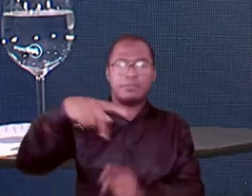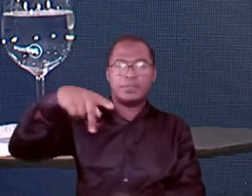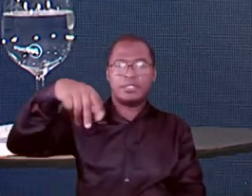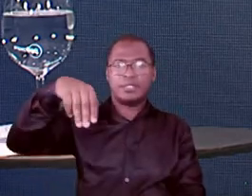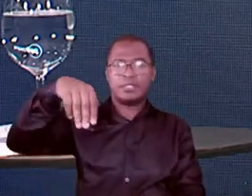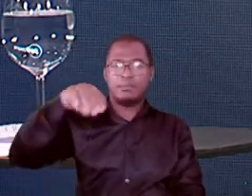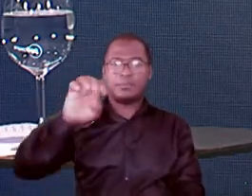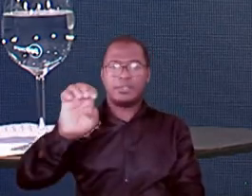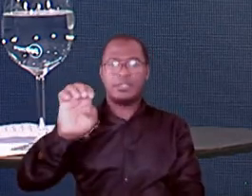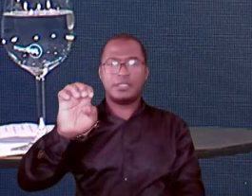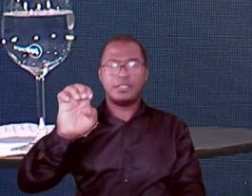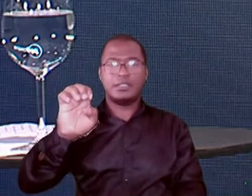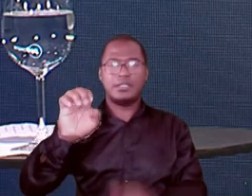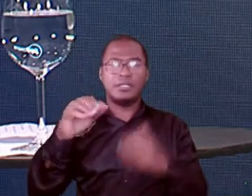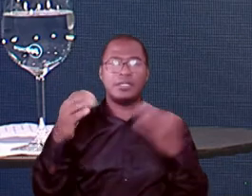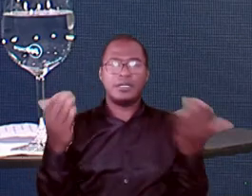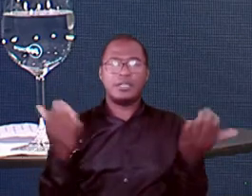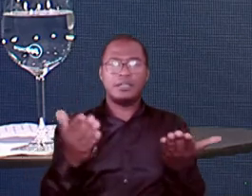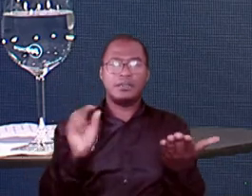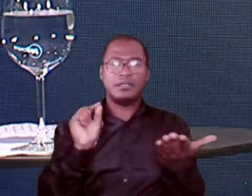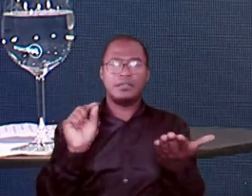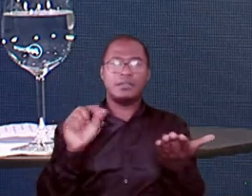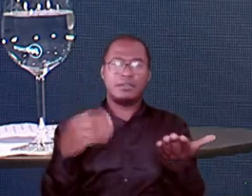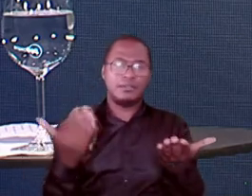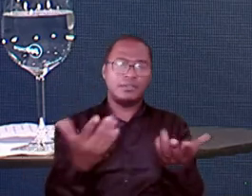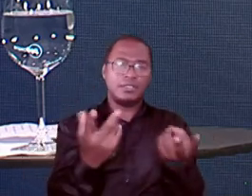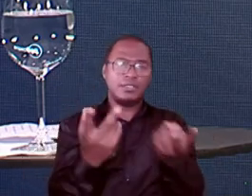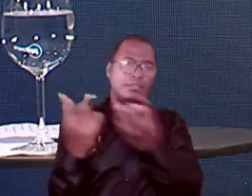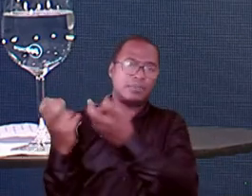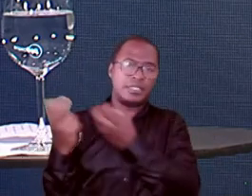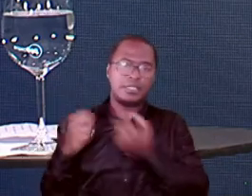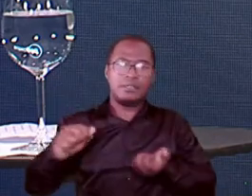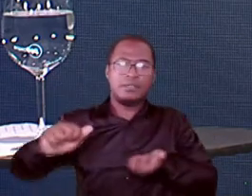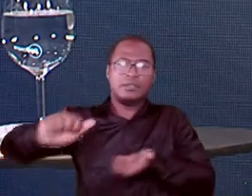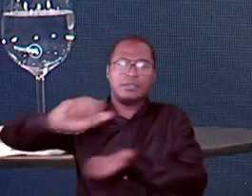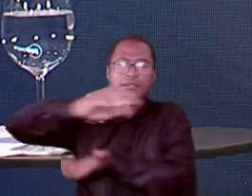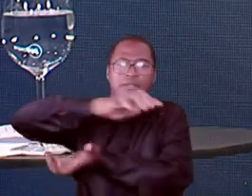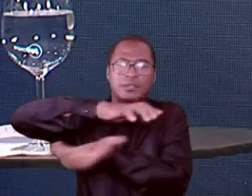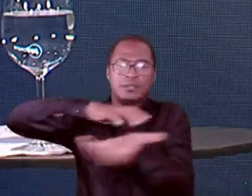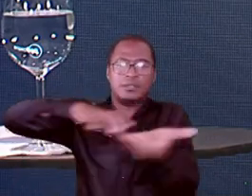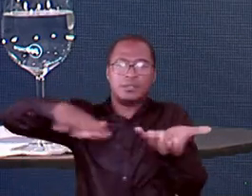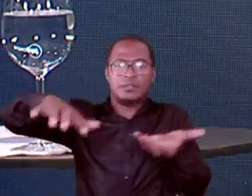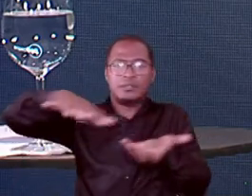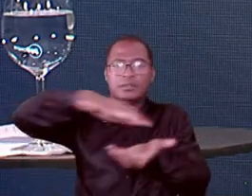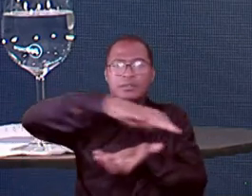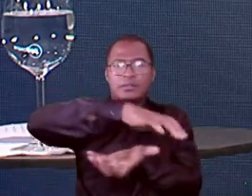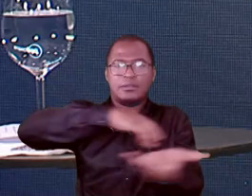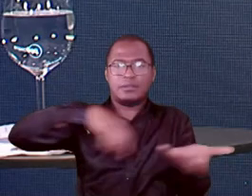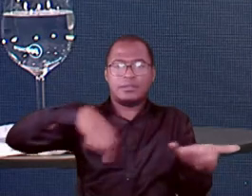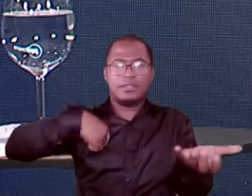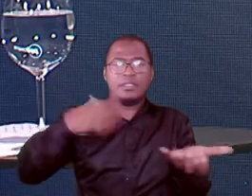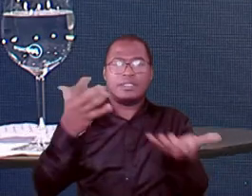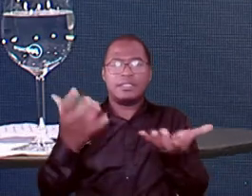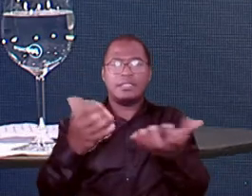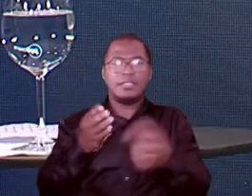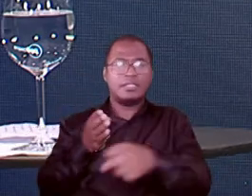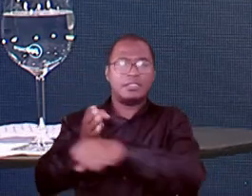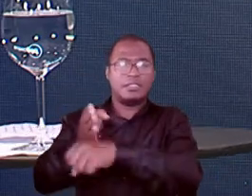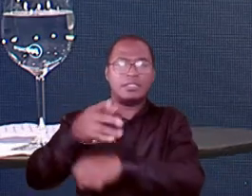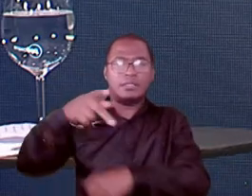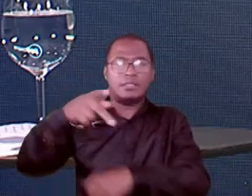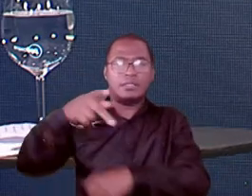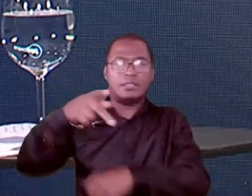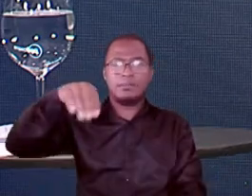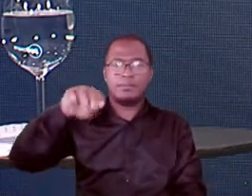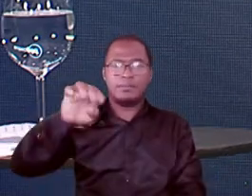curso de aquisição de clientes você viu um movimento em que é quem atingiu a PME de uma maneira muito onerosa foram